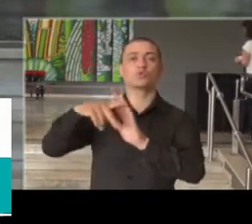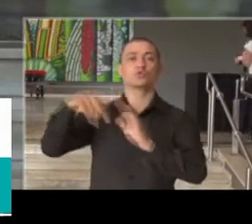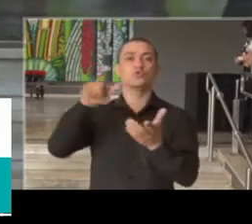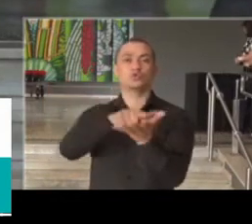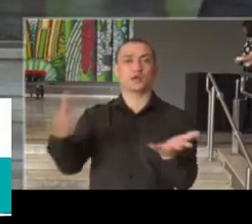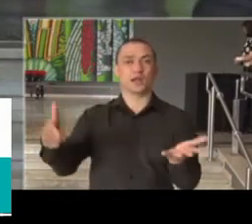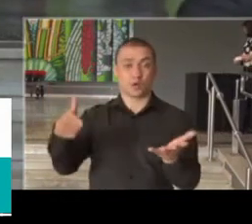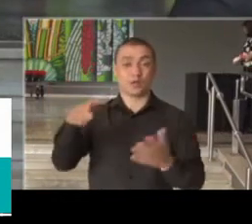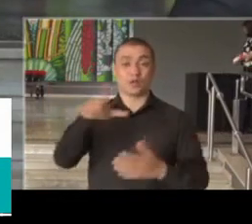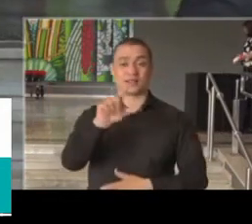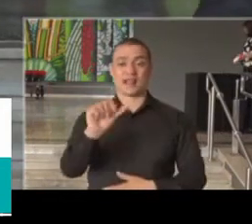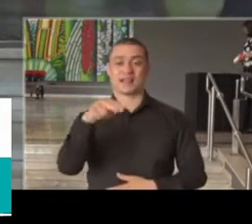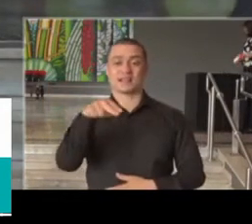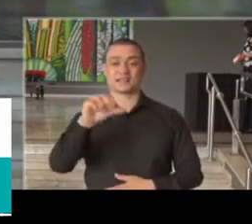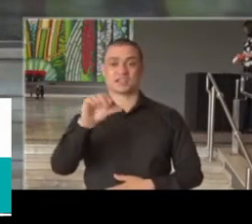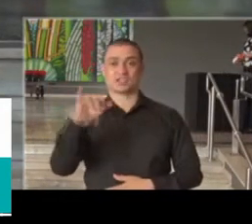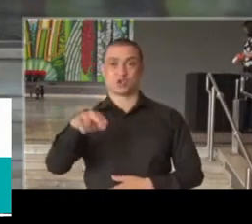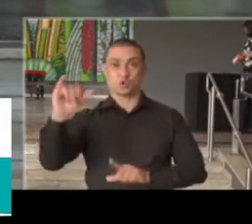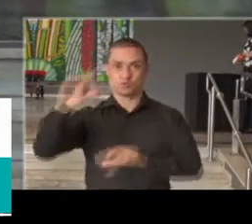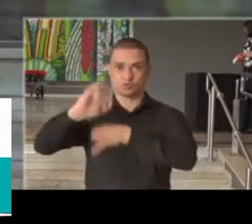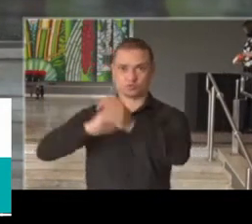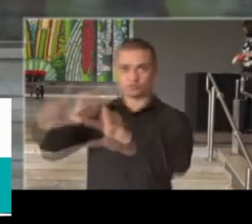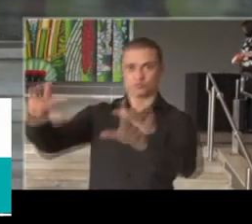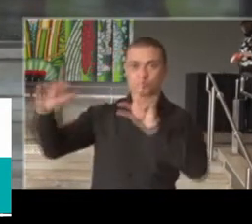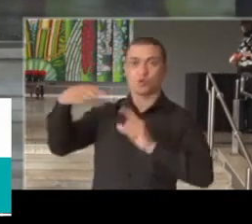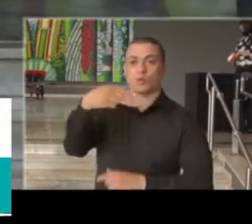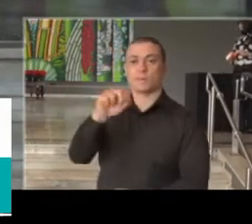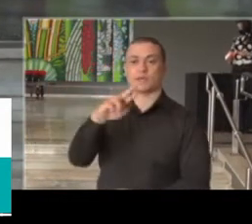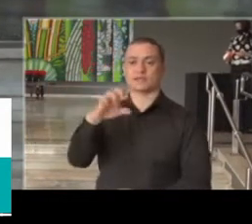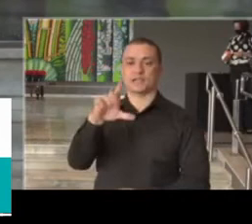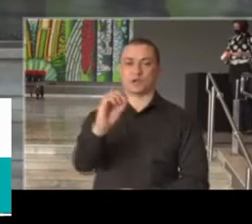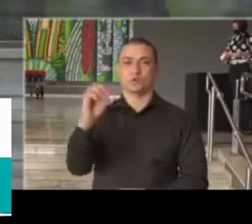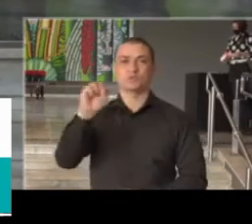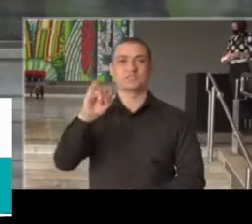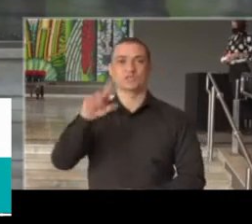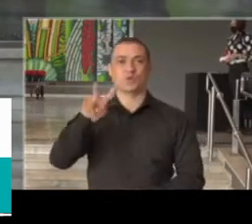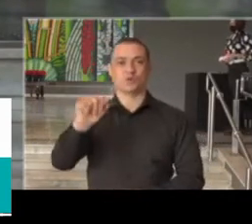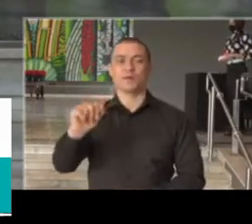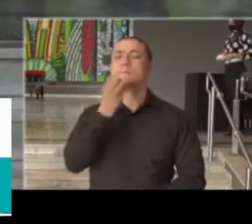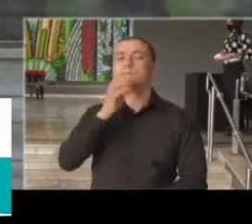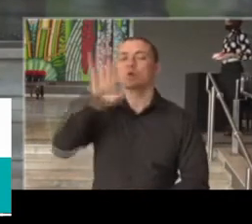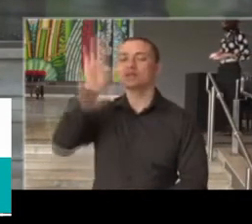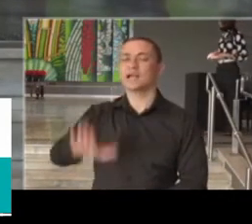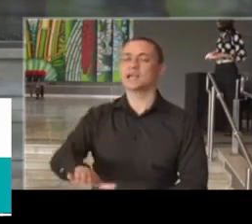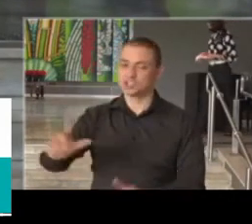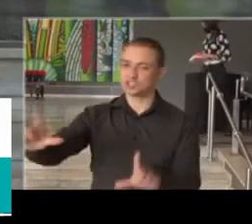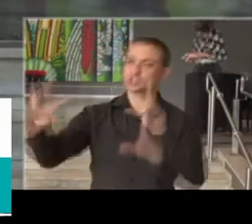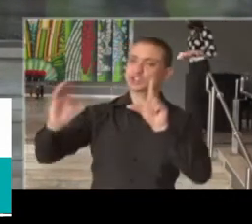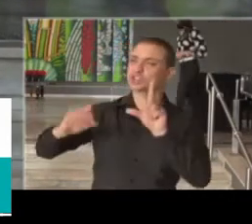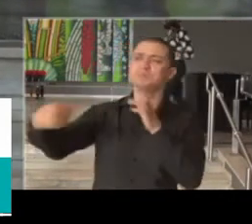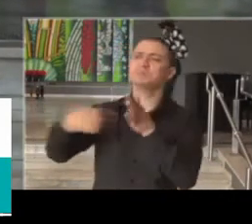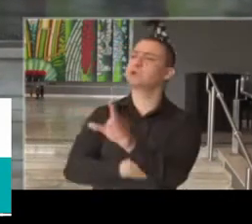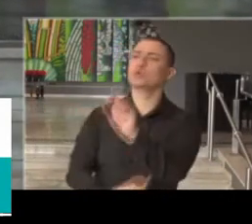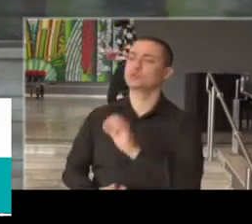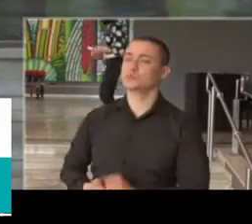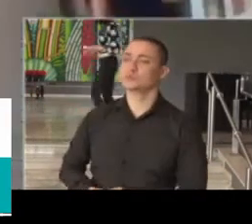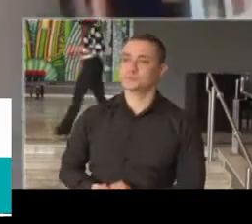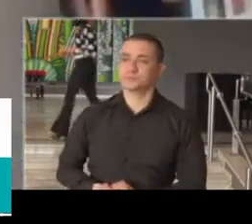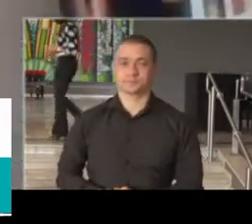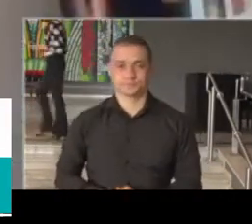Nación, Marcelo Silva de Souza. Marcelo, boa tarde, você já está em tela. Sua pergunta, por